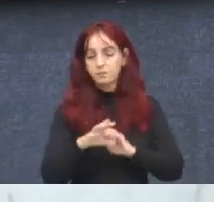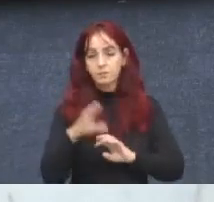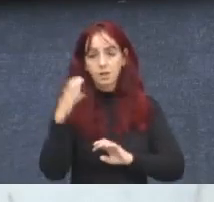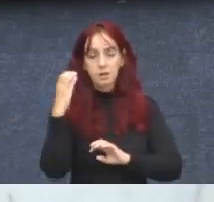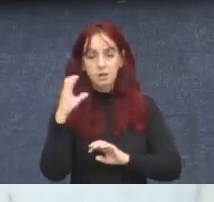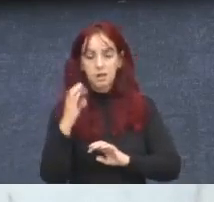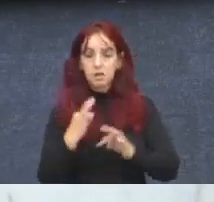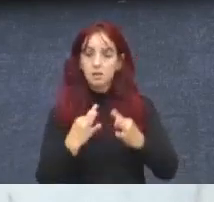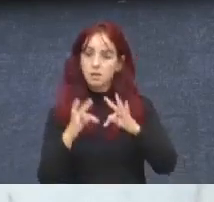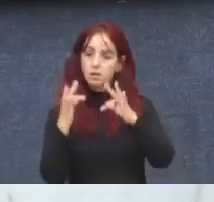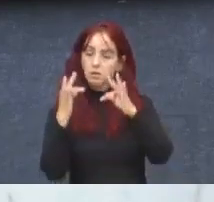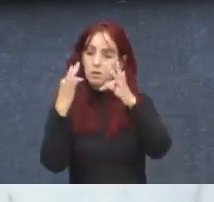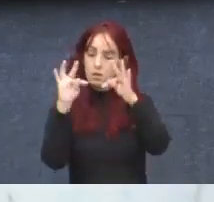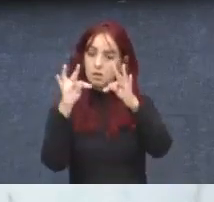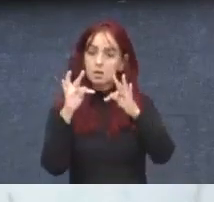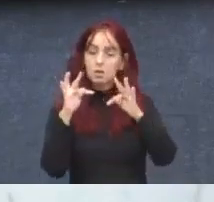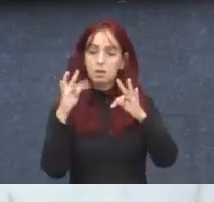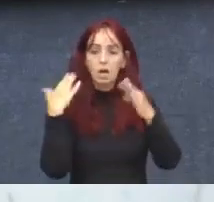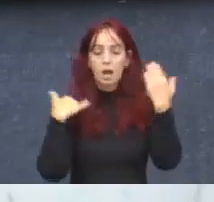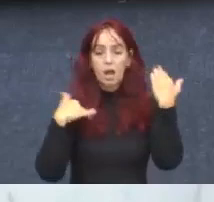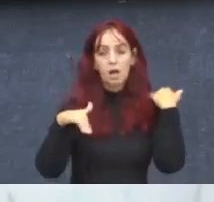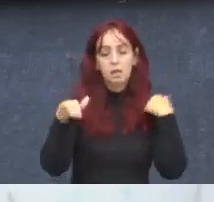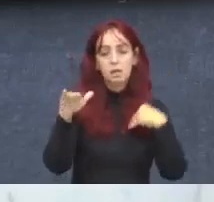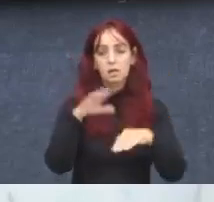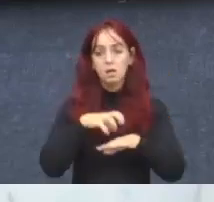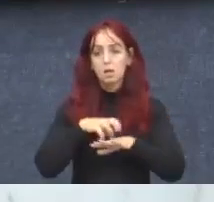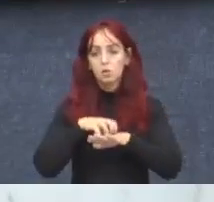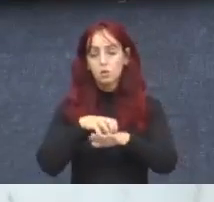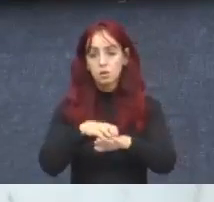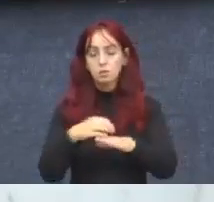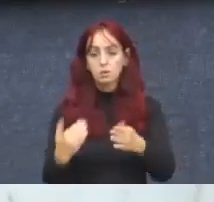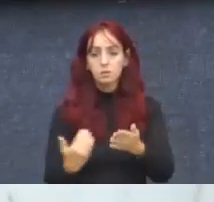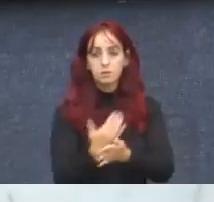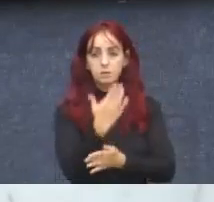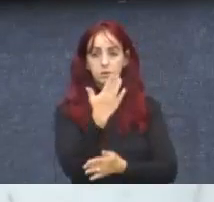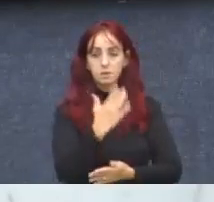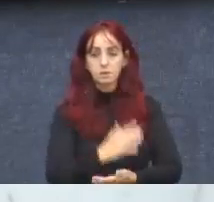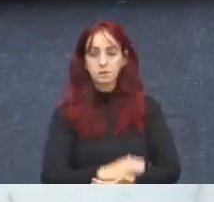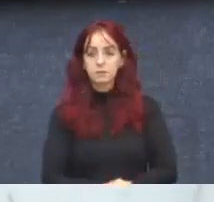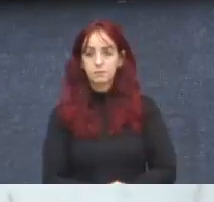cultura, desporto, lazer e turismo, pela aprovação.